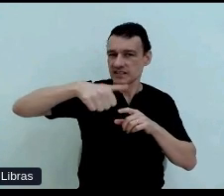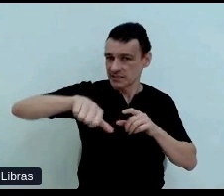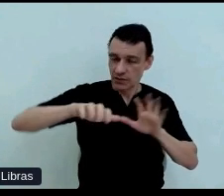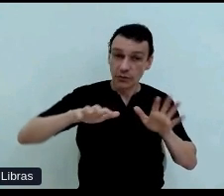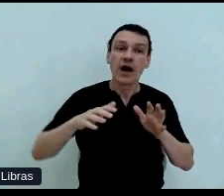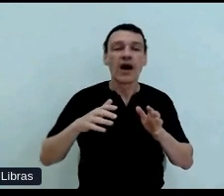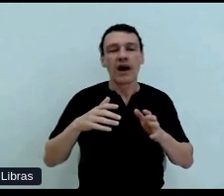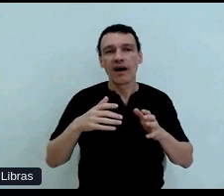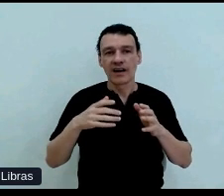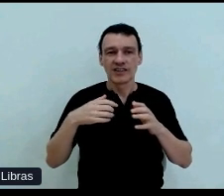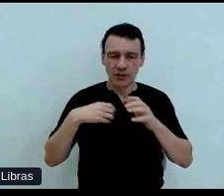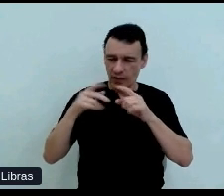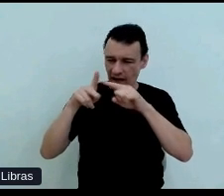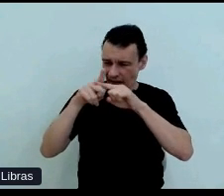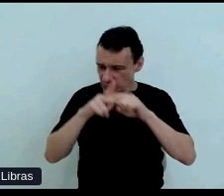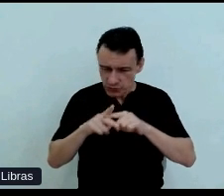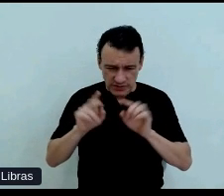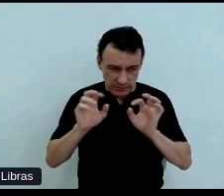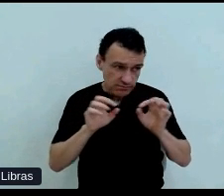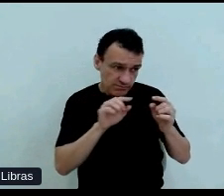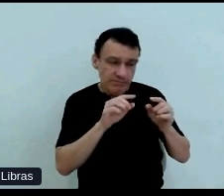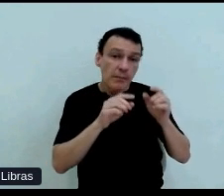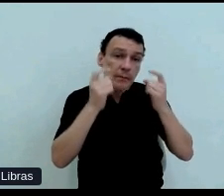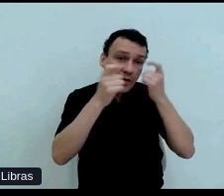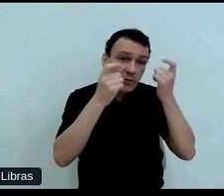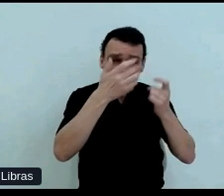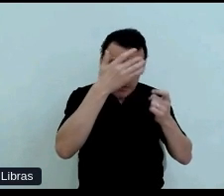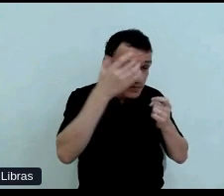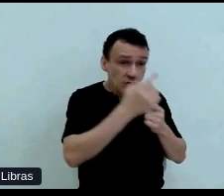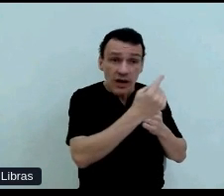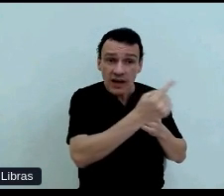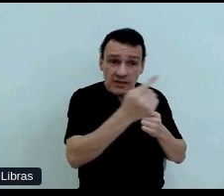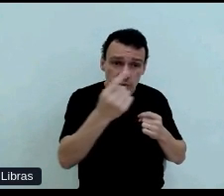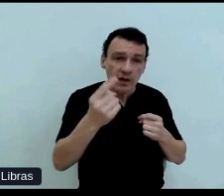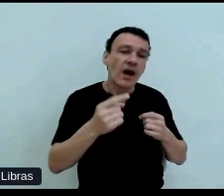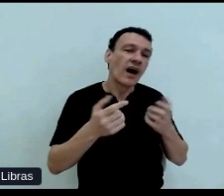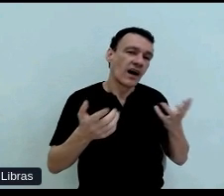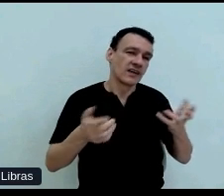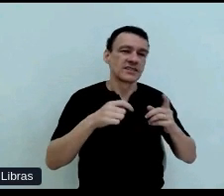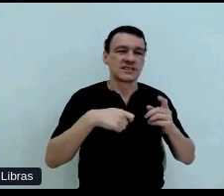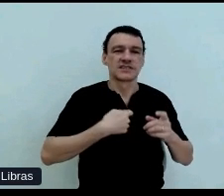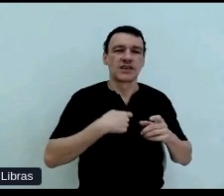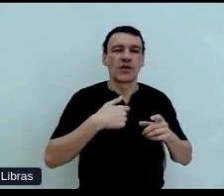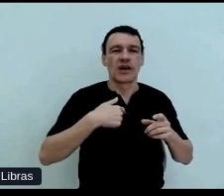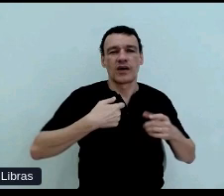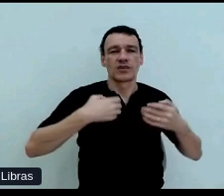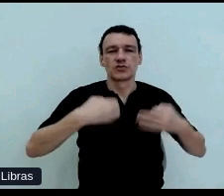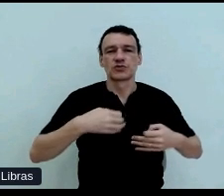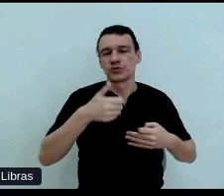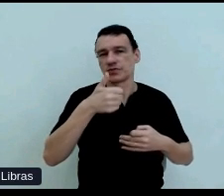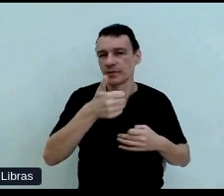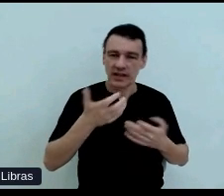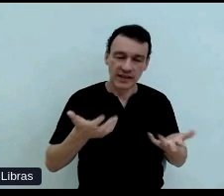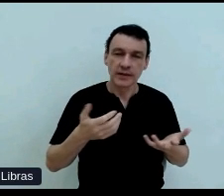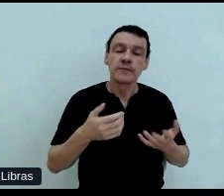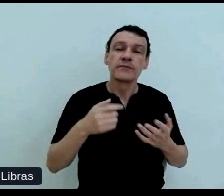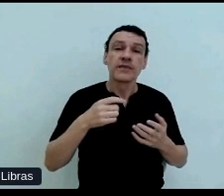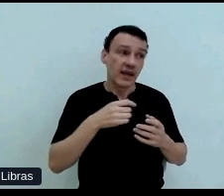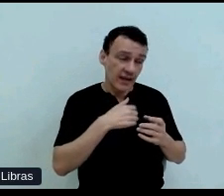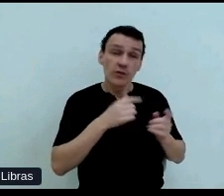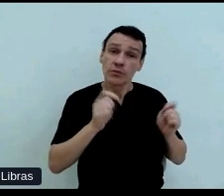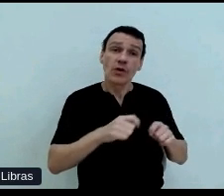resolve, né? Assim, traz umas soluções incríveis. Aí, a partir disso, eu comentei um pouquinho da avaliação